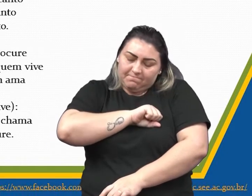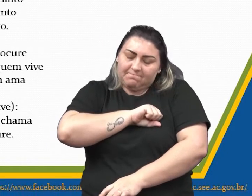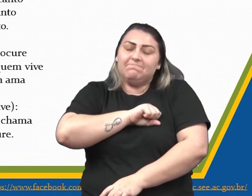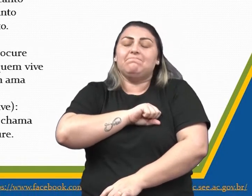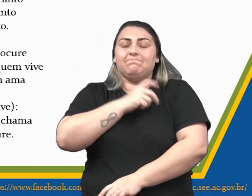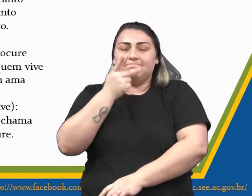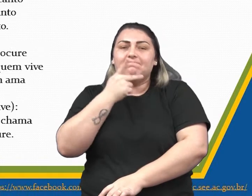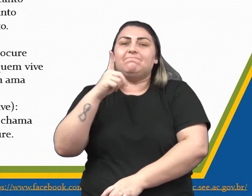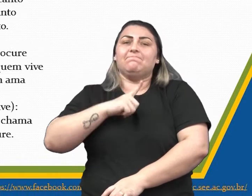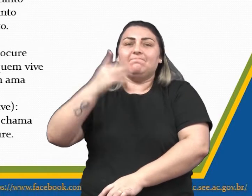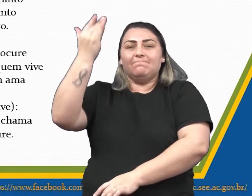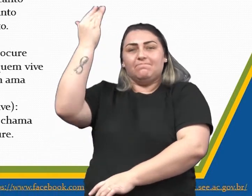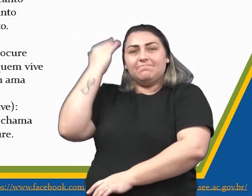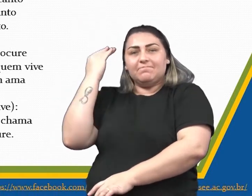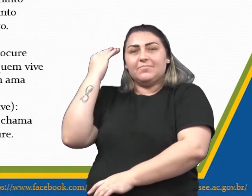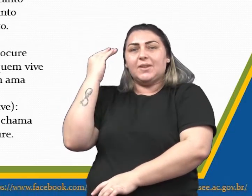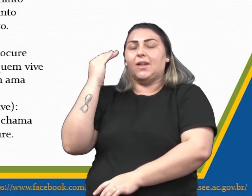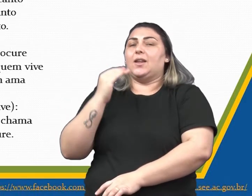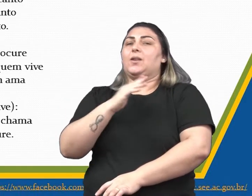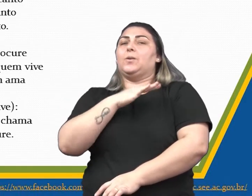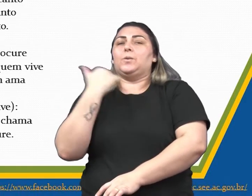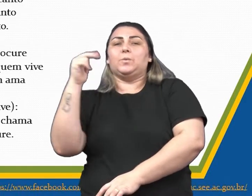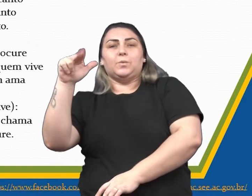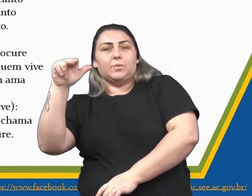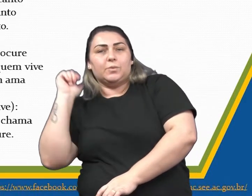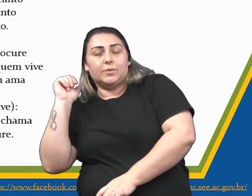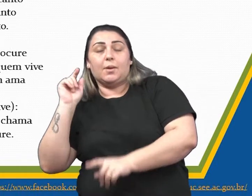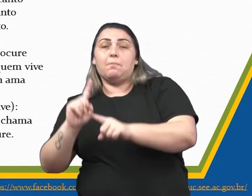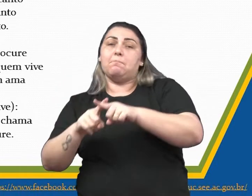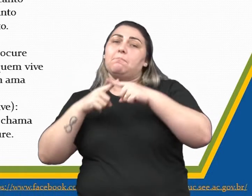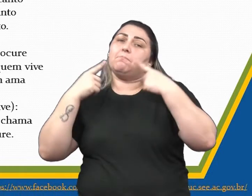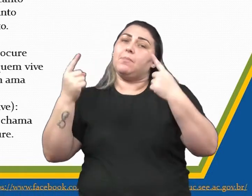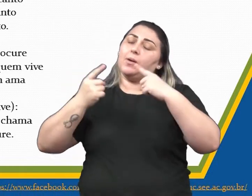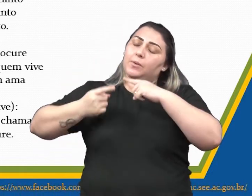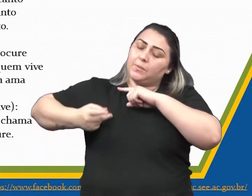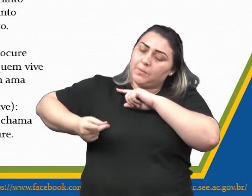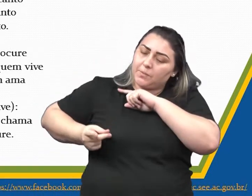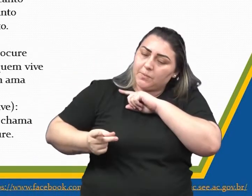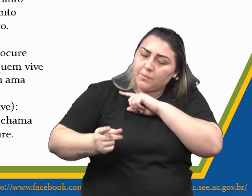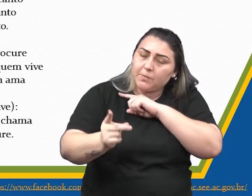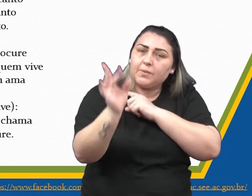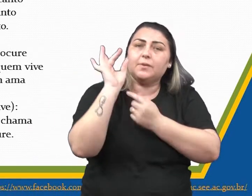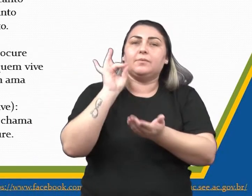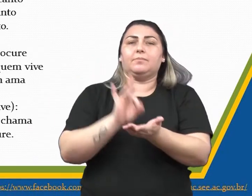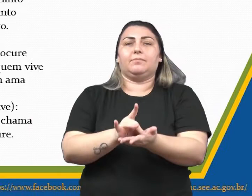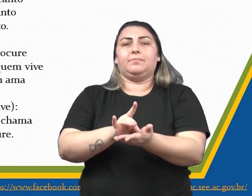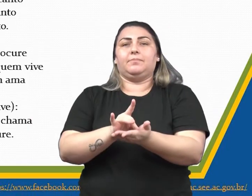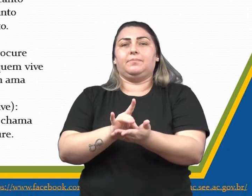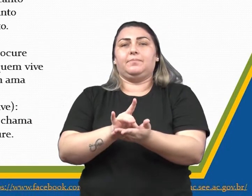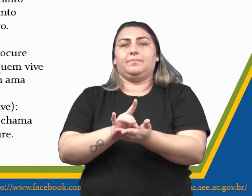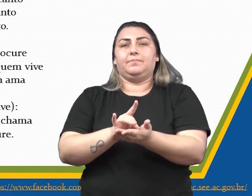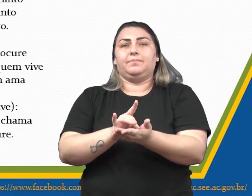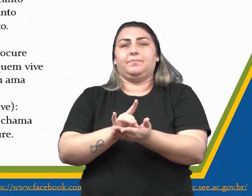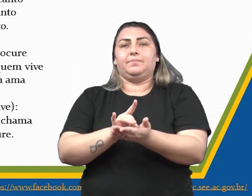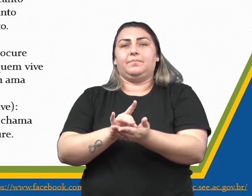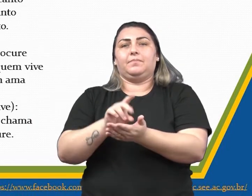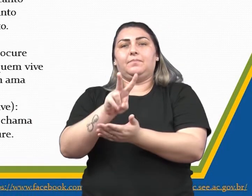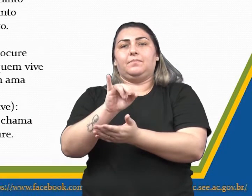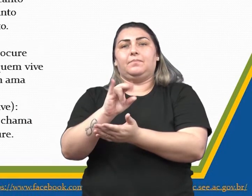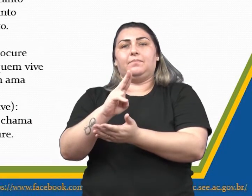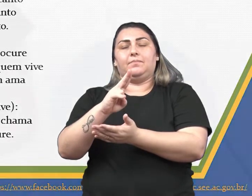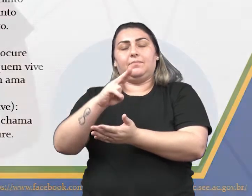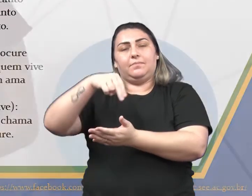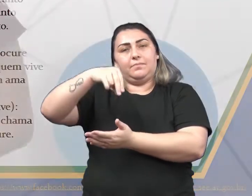que não seja imortal, posto que é chama, mas que seja infinito enquanto dure. De Vinícius de